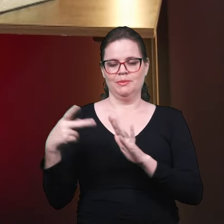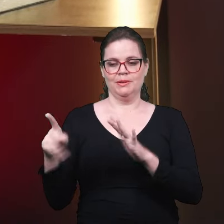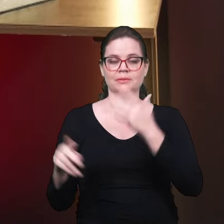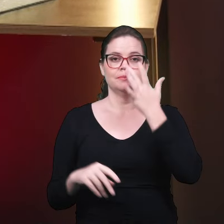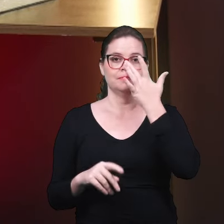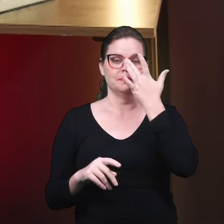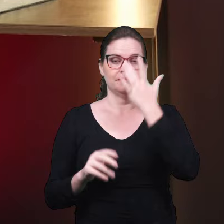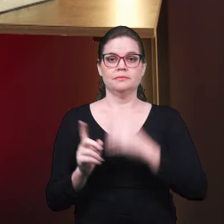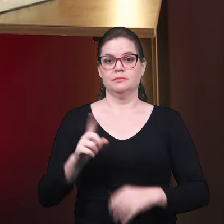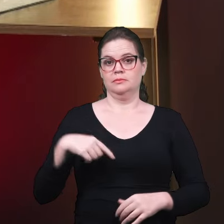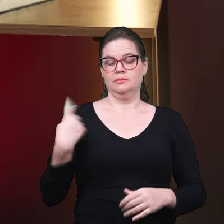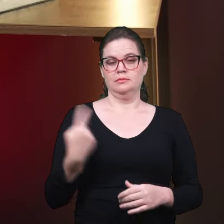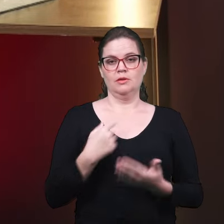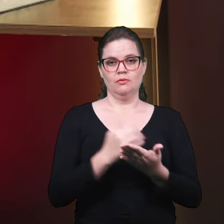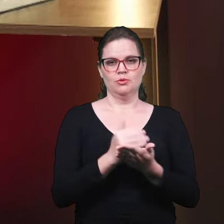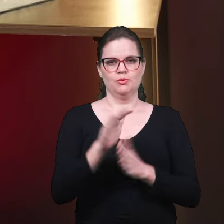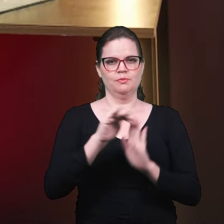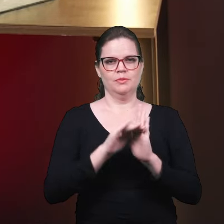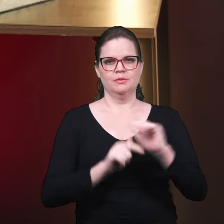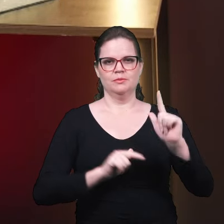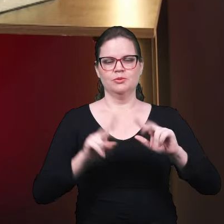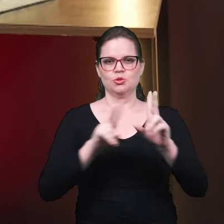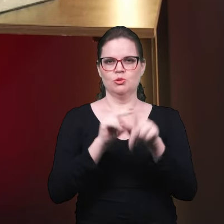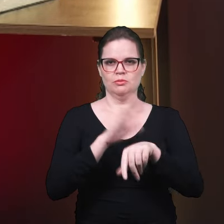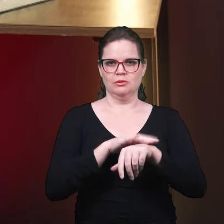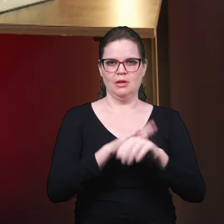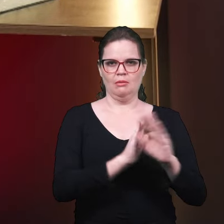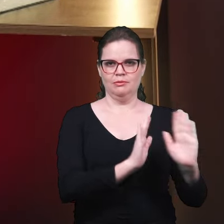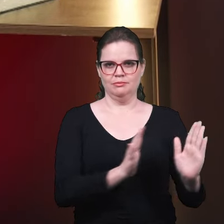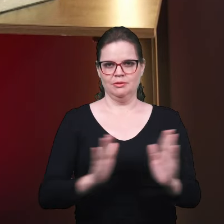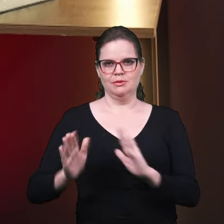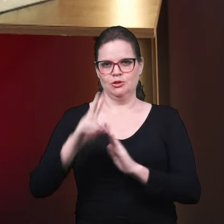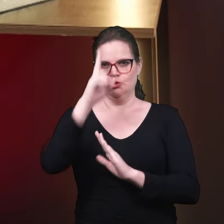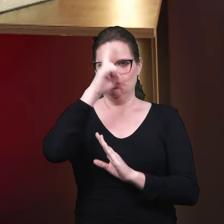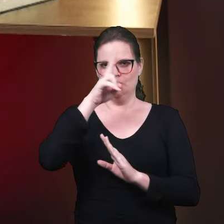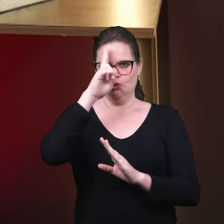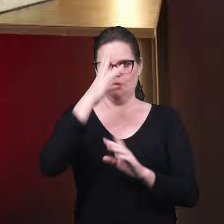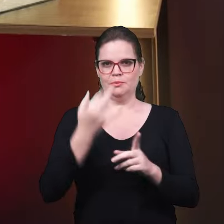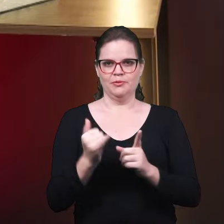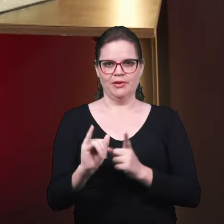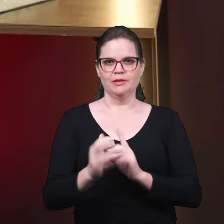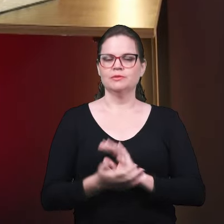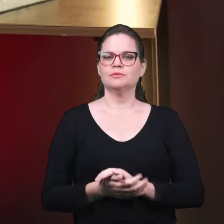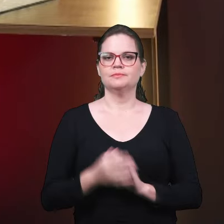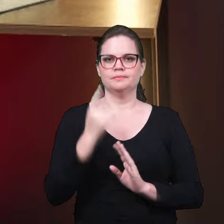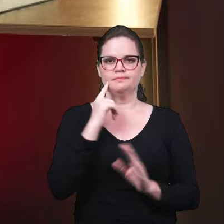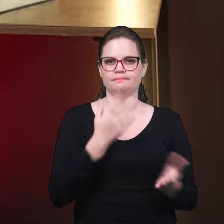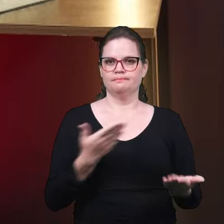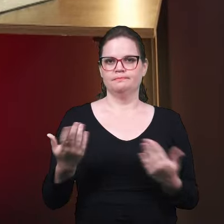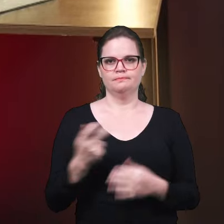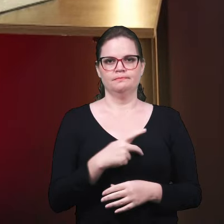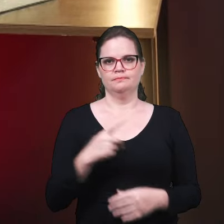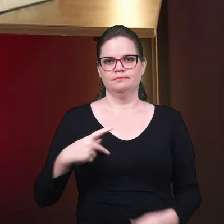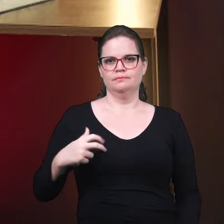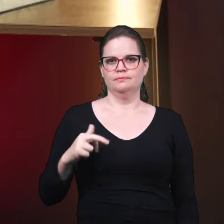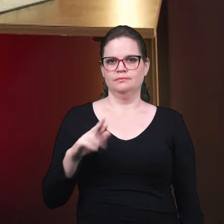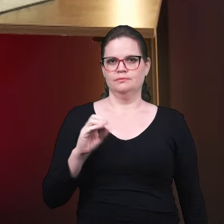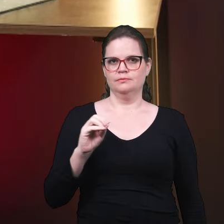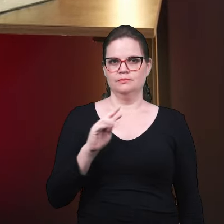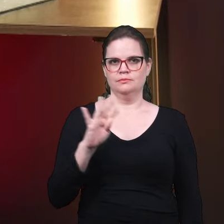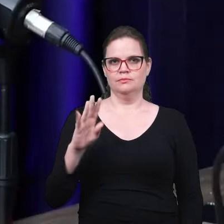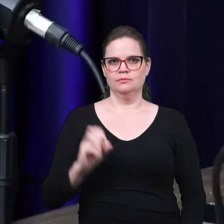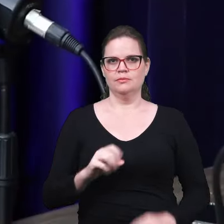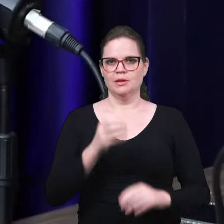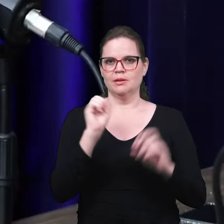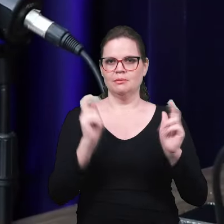e nós estamos aqui com o nosso programa Cronologia Bíblica, Histórico e Profético. Comigo aqui no estúdio está o pastor Roberto Pedra. Paz do Senhor,